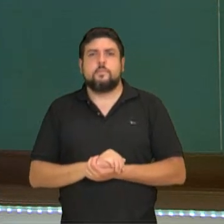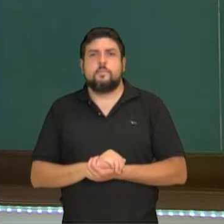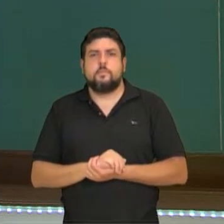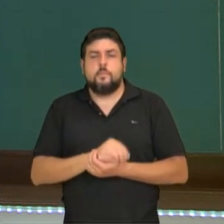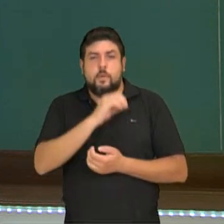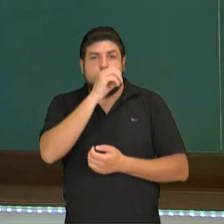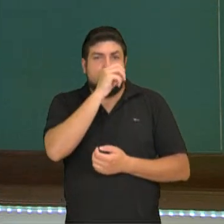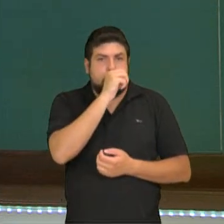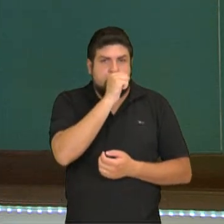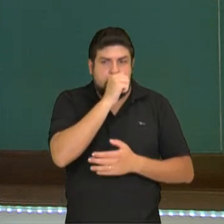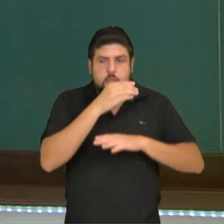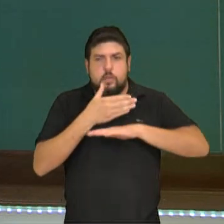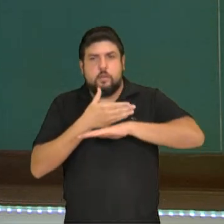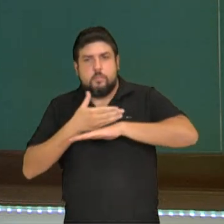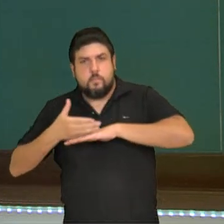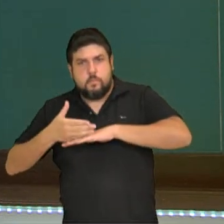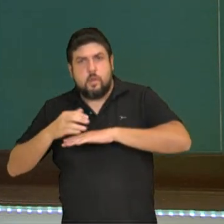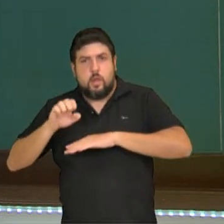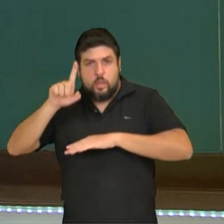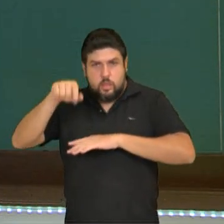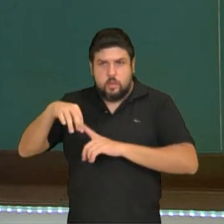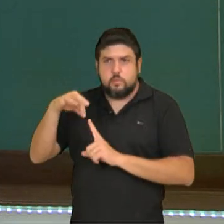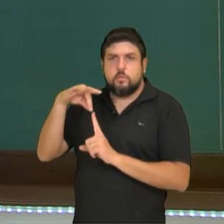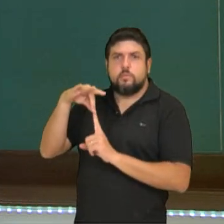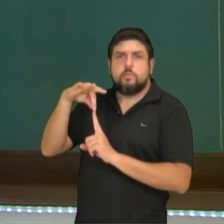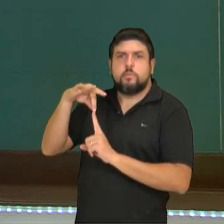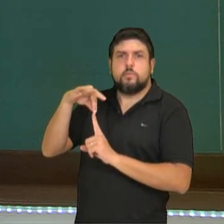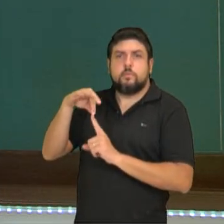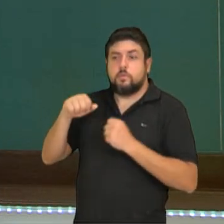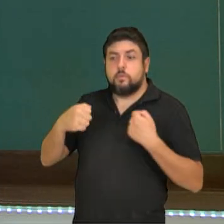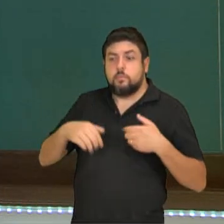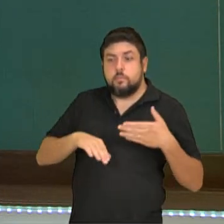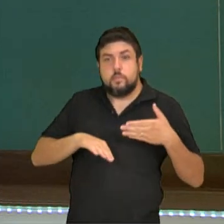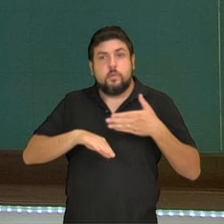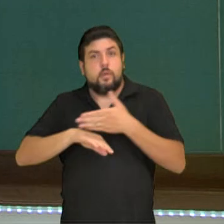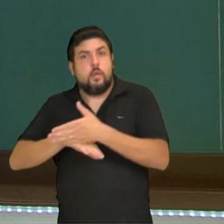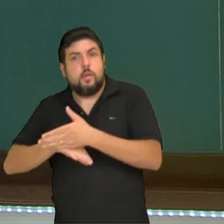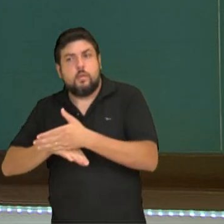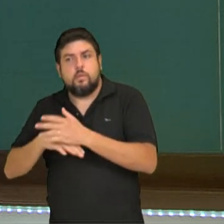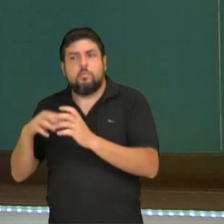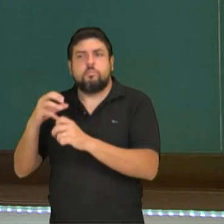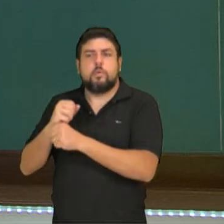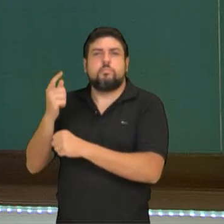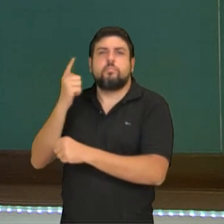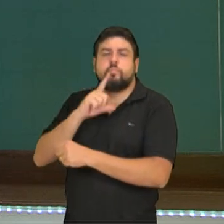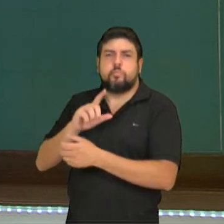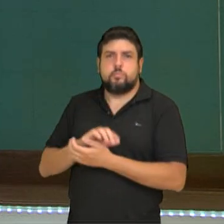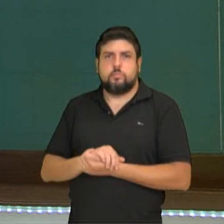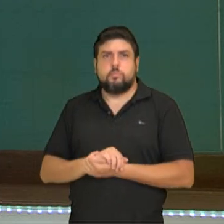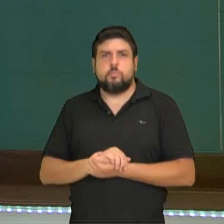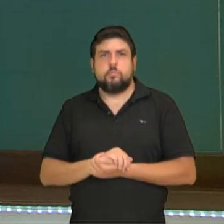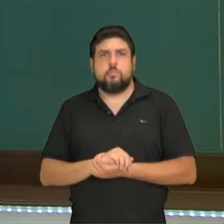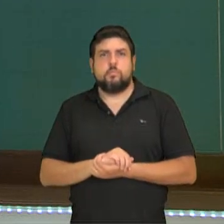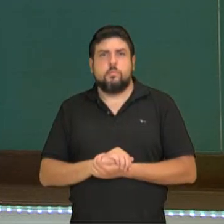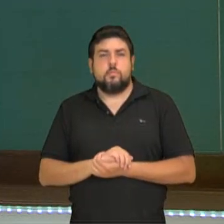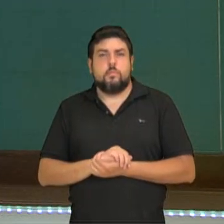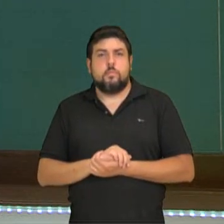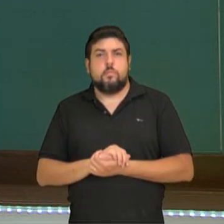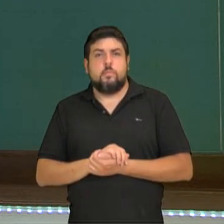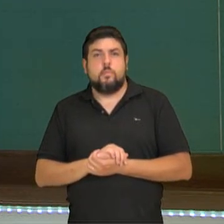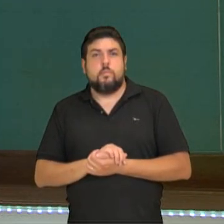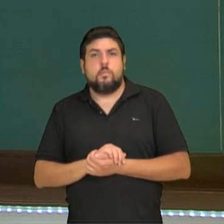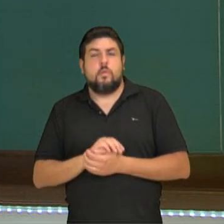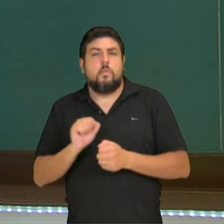laranjado e branco aqui, alaranjado e branco da prova. como eu disse, eu posso fazer esse caminho, como eu posso